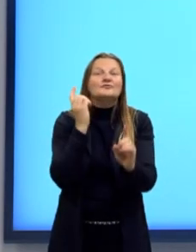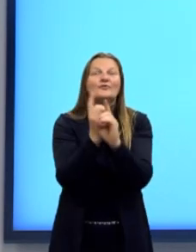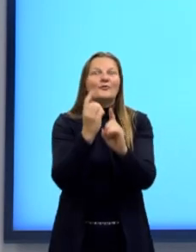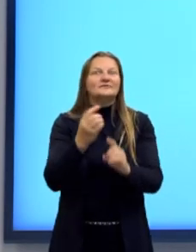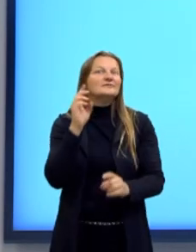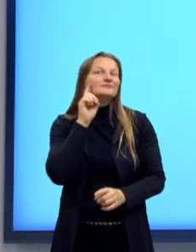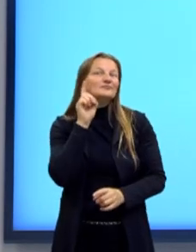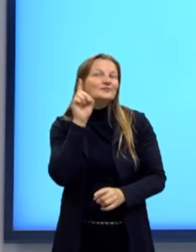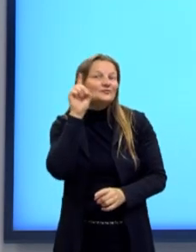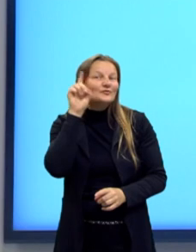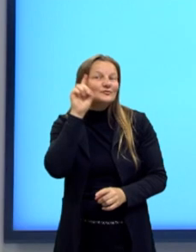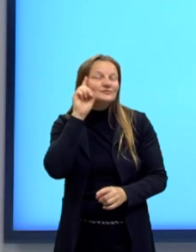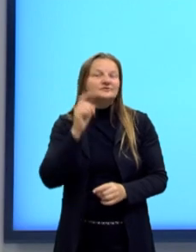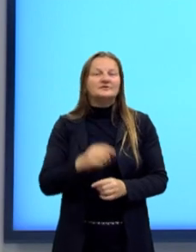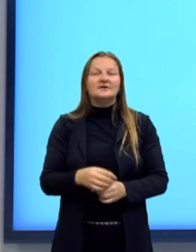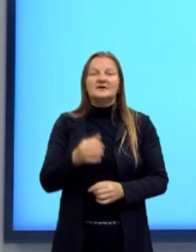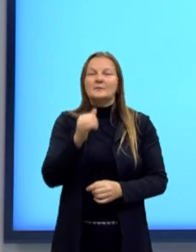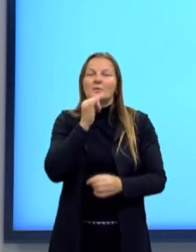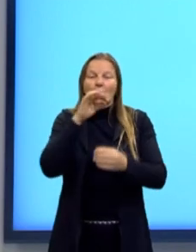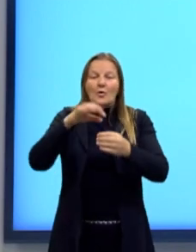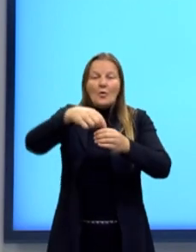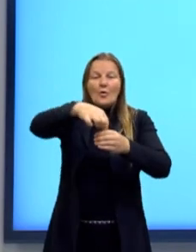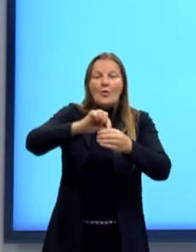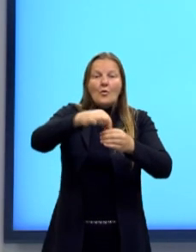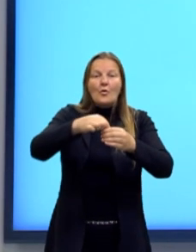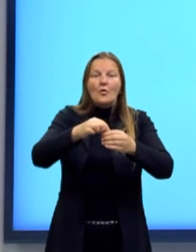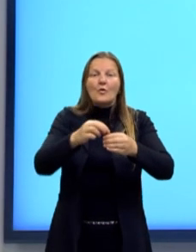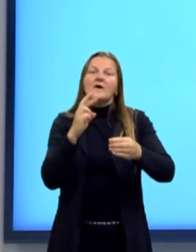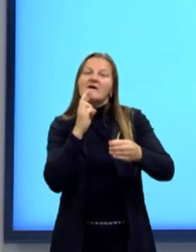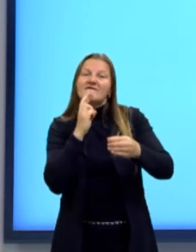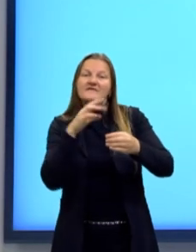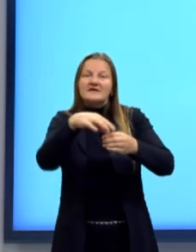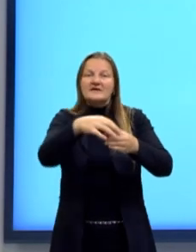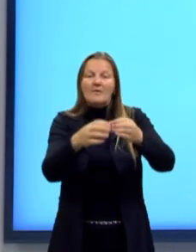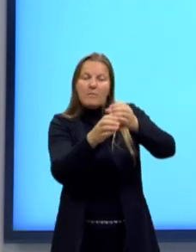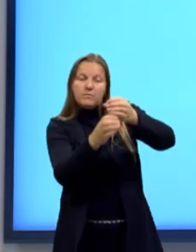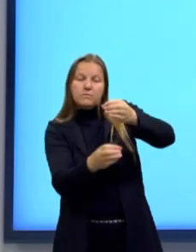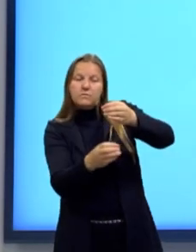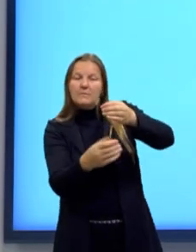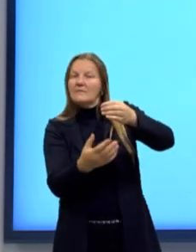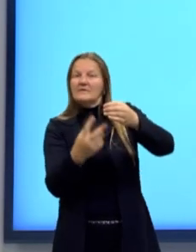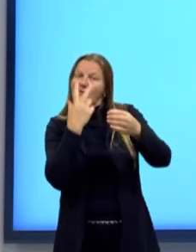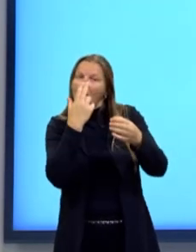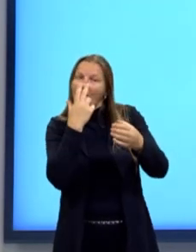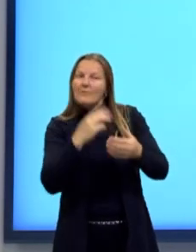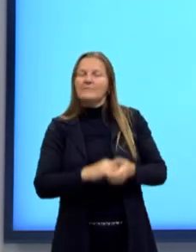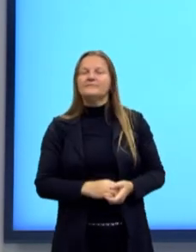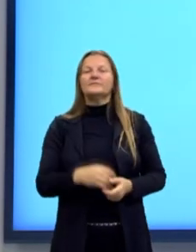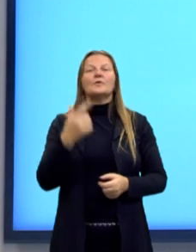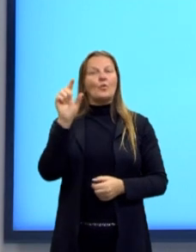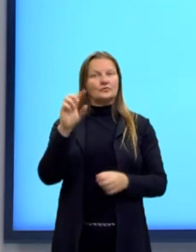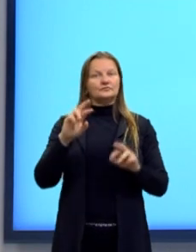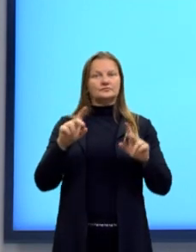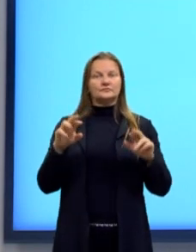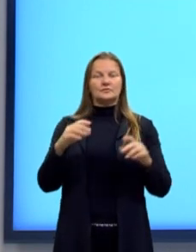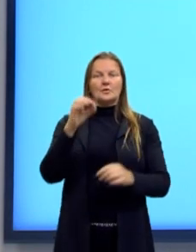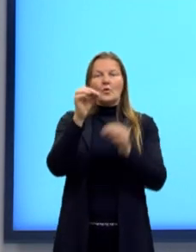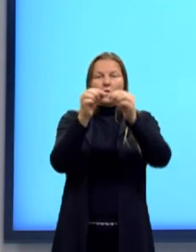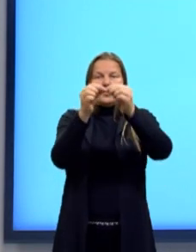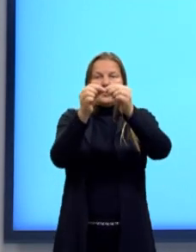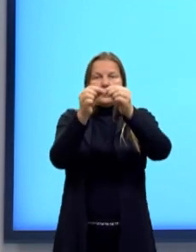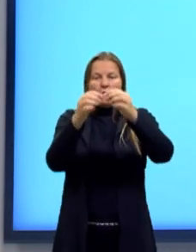que tem o formato de um cilindro o outro sólido de revolução importante é